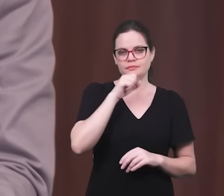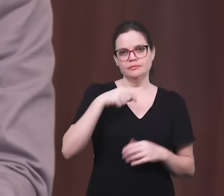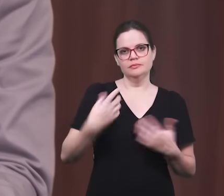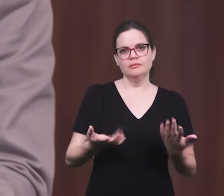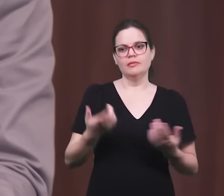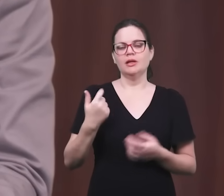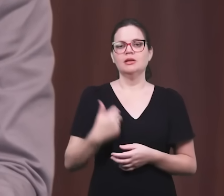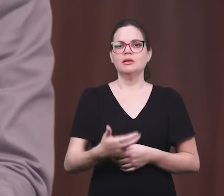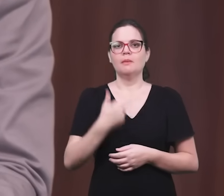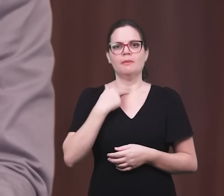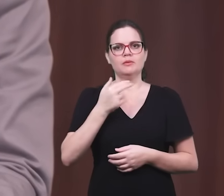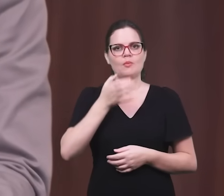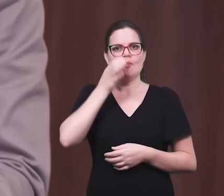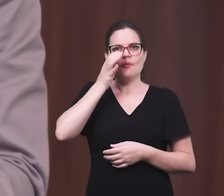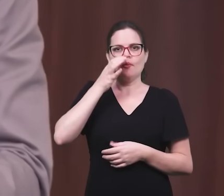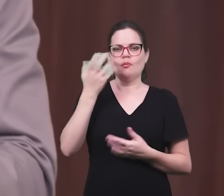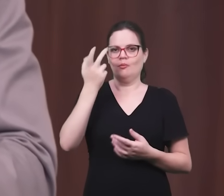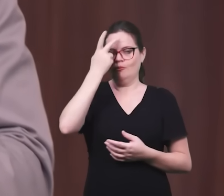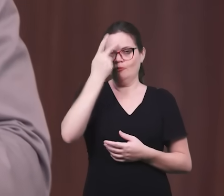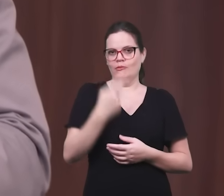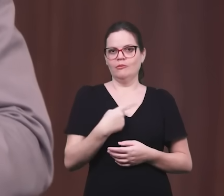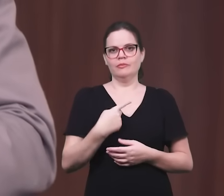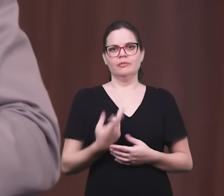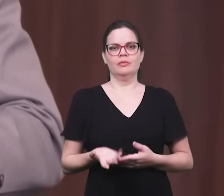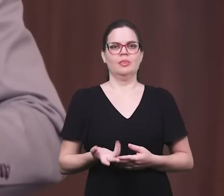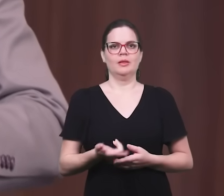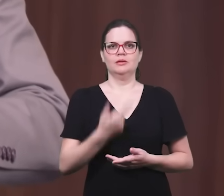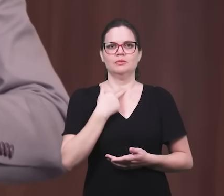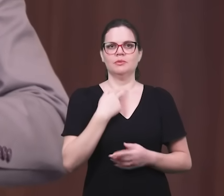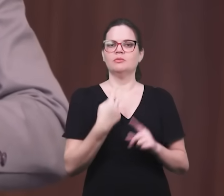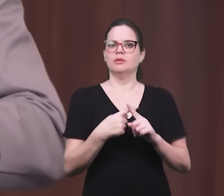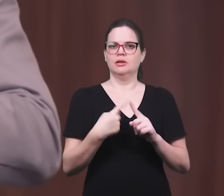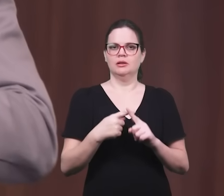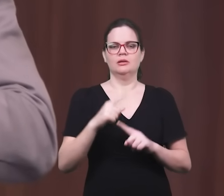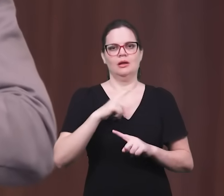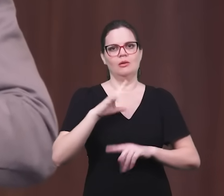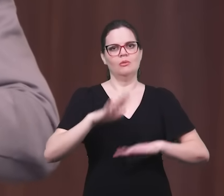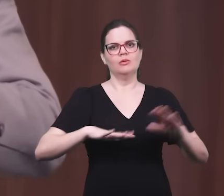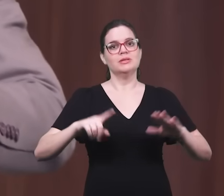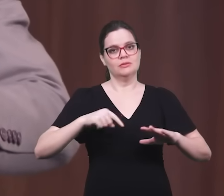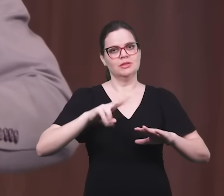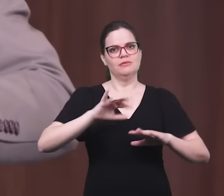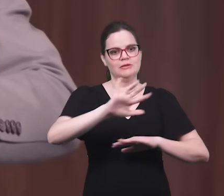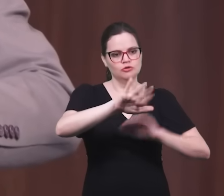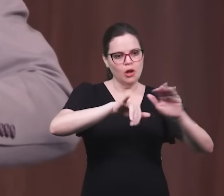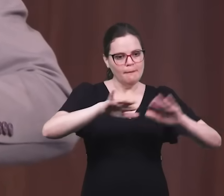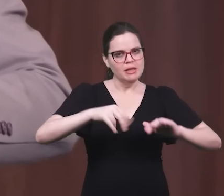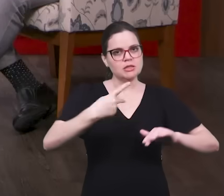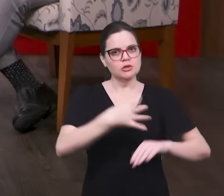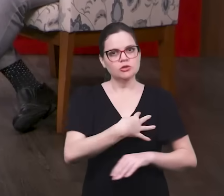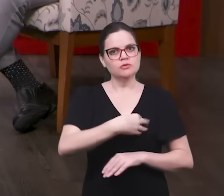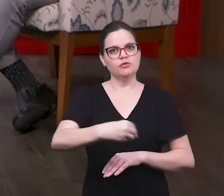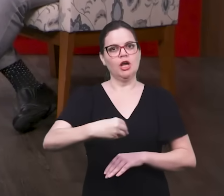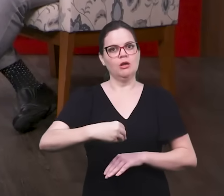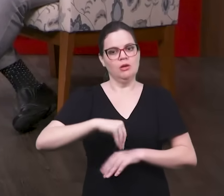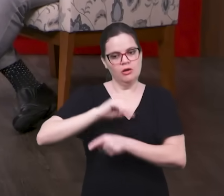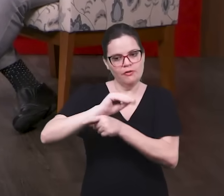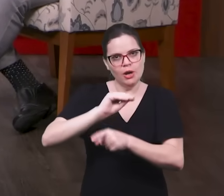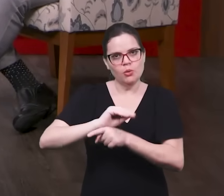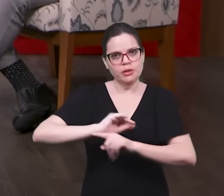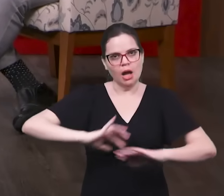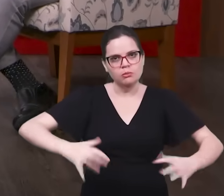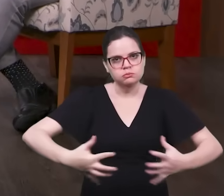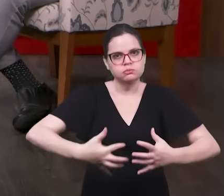é o oposto disso, do egoísmo, ou seja, tem hora que você tem que colocar os meninos debaixo das suas asas, para que esse vento não